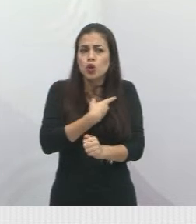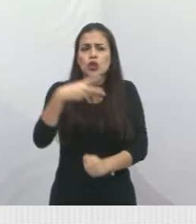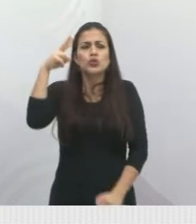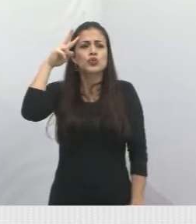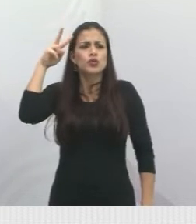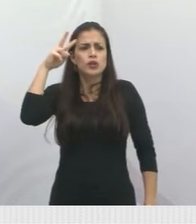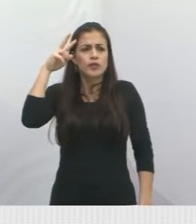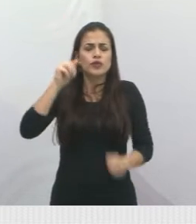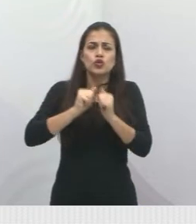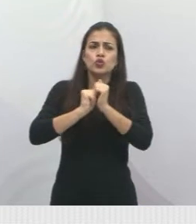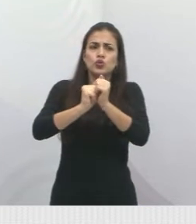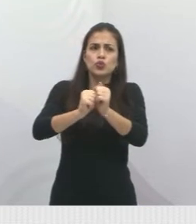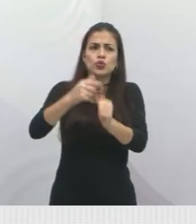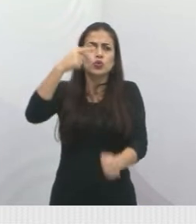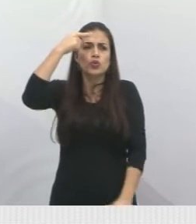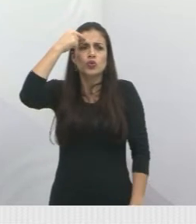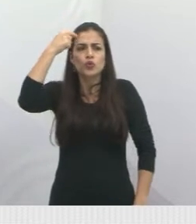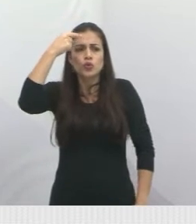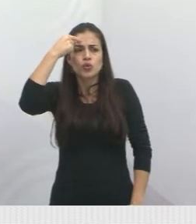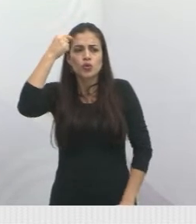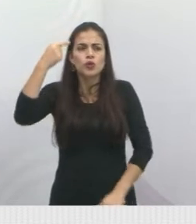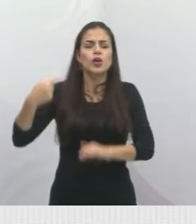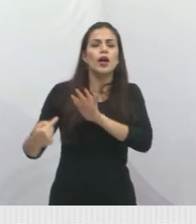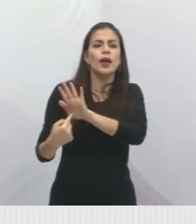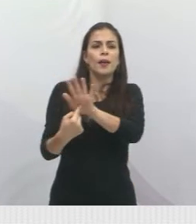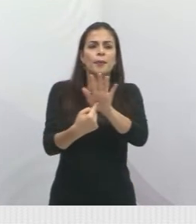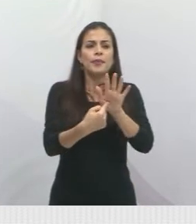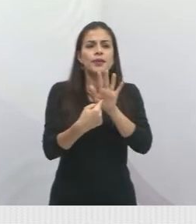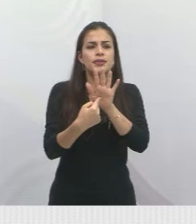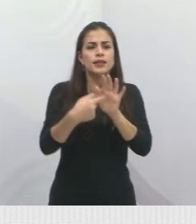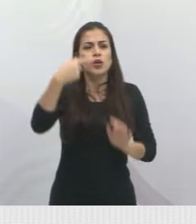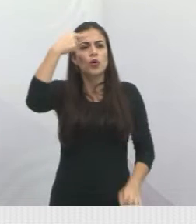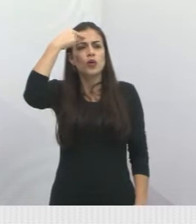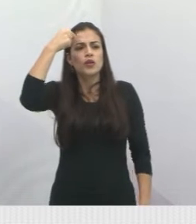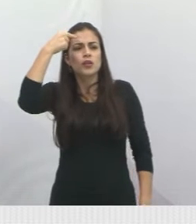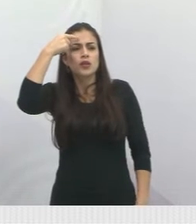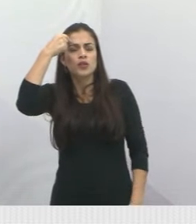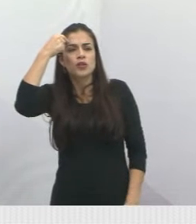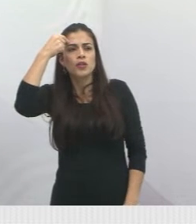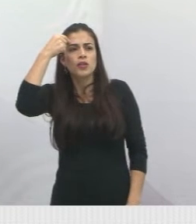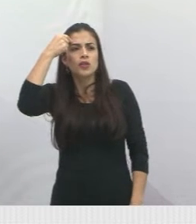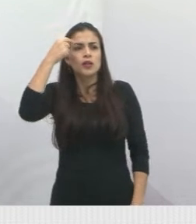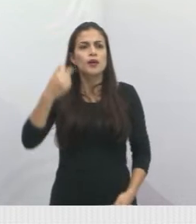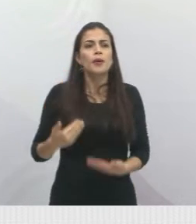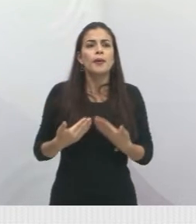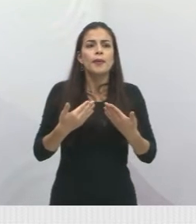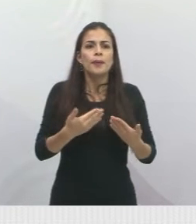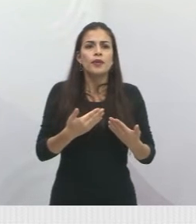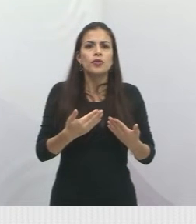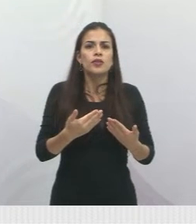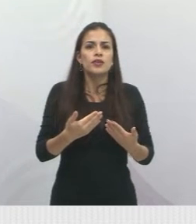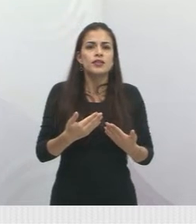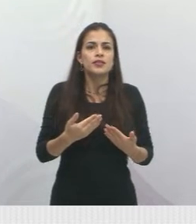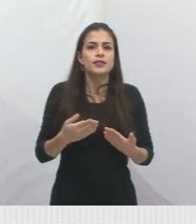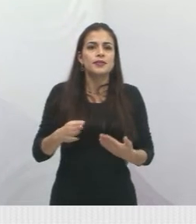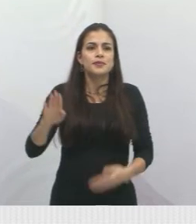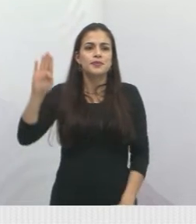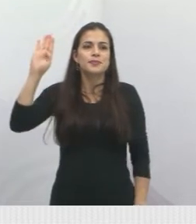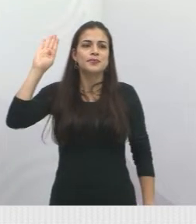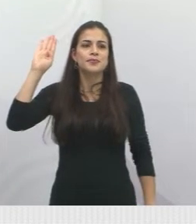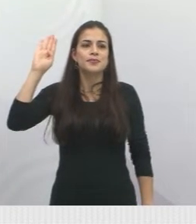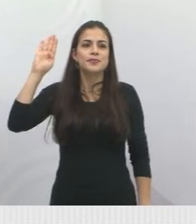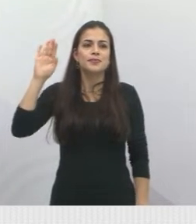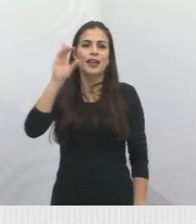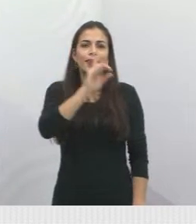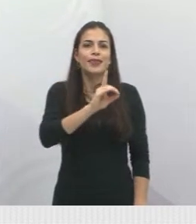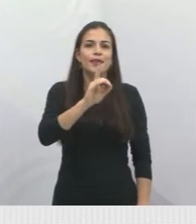juntamente com Edgar Sazaki, apresentando aí o Edgar como um pré-candidato a deputado estadual, representando o